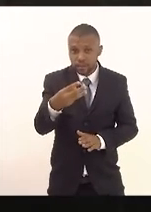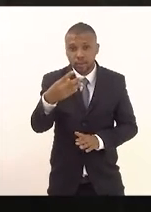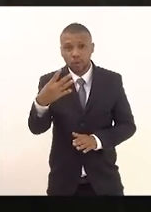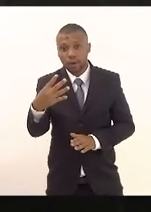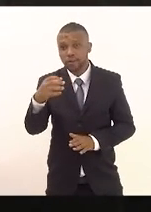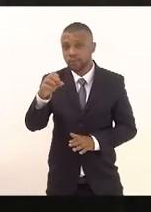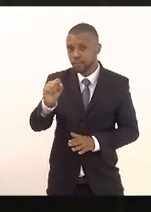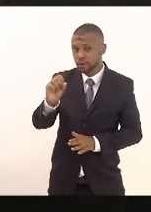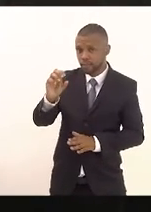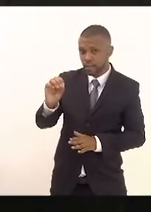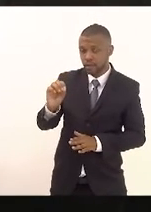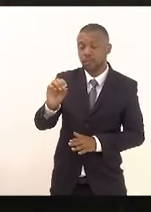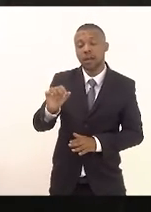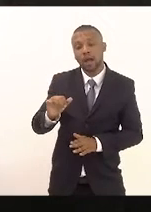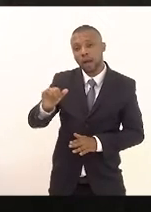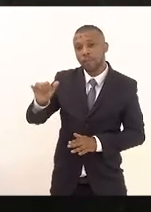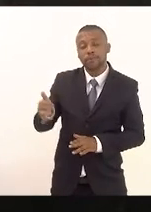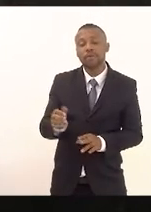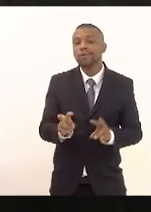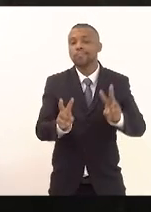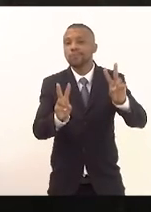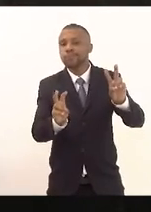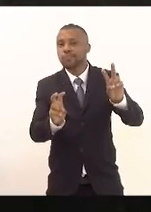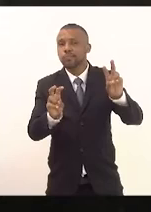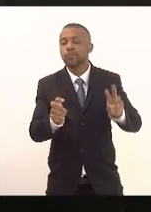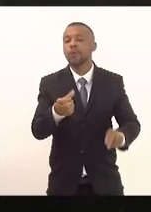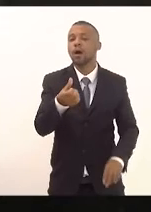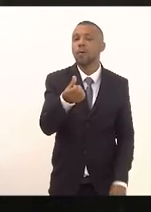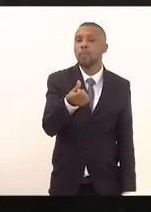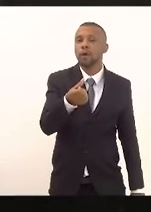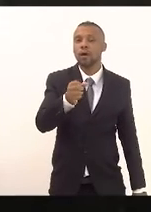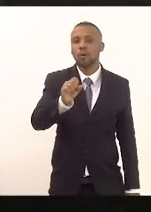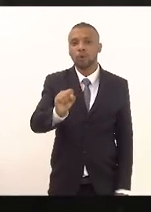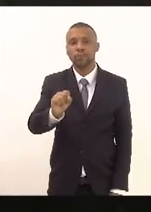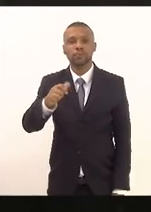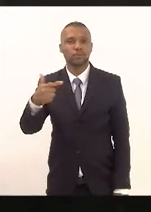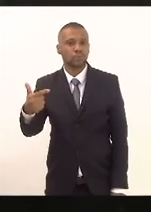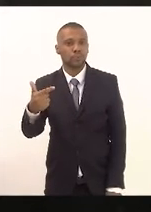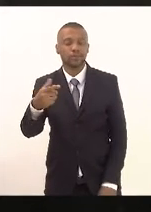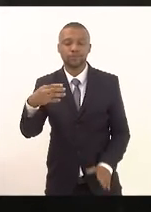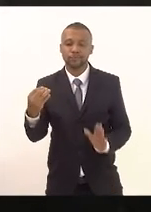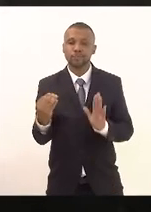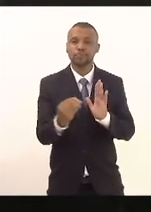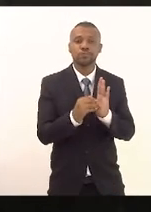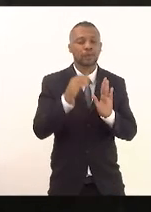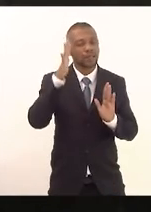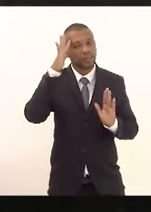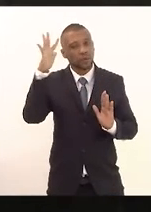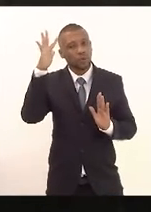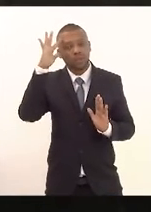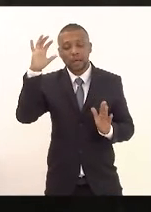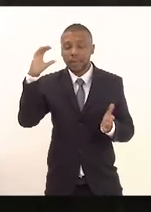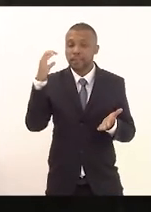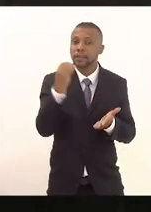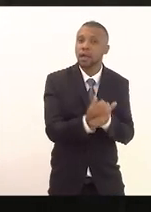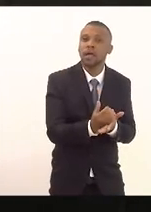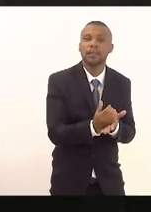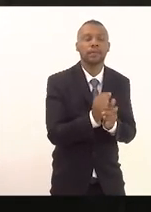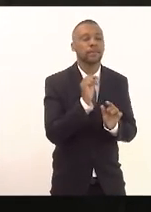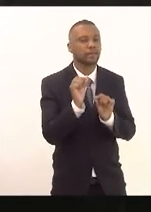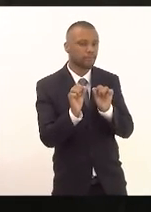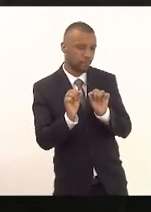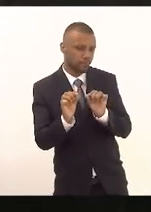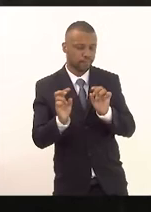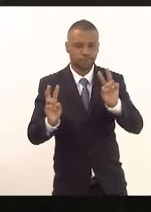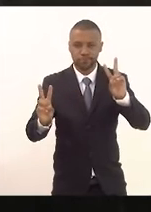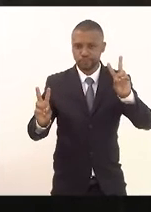em seja o edição do tema 682 fique samba a tese de que o entre